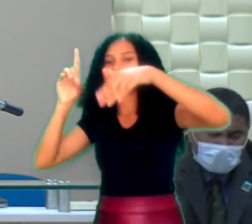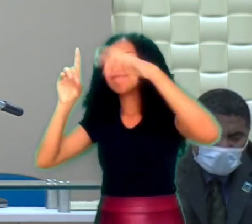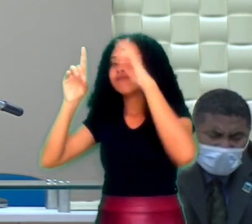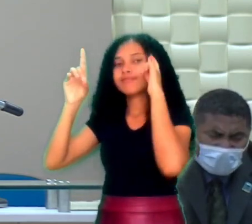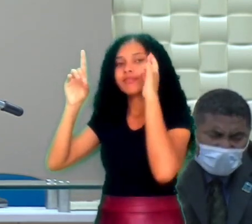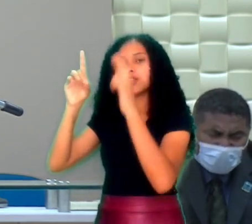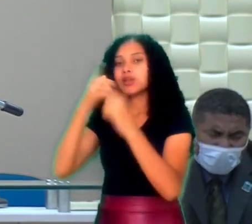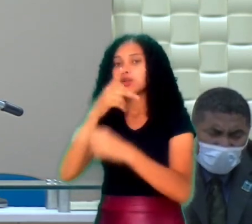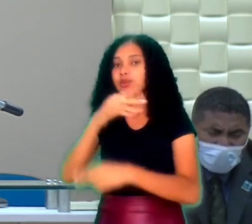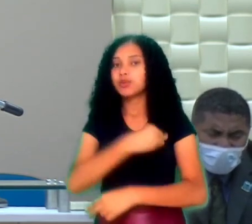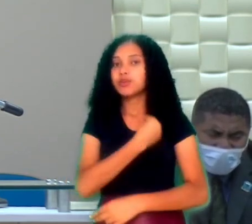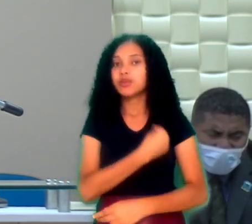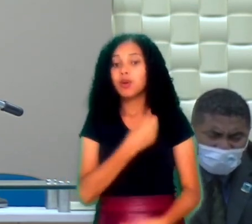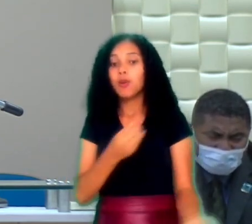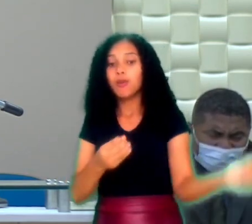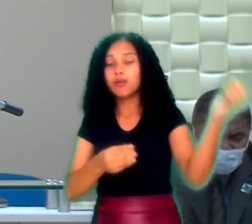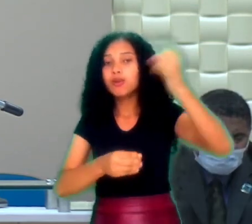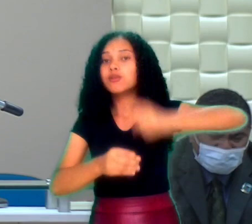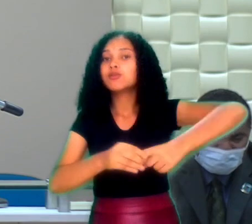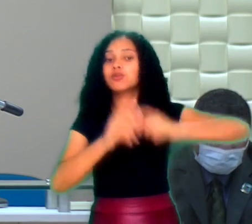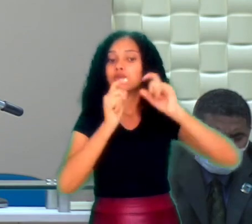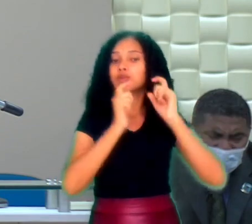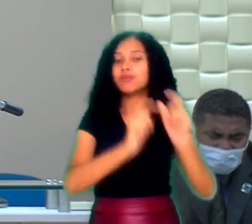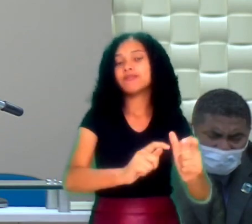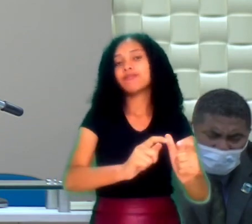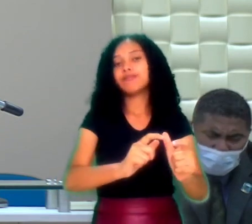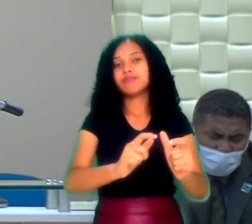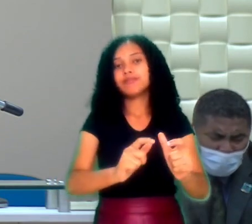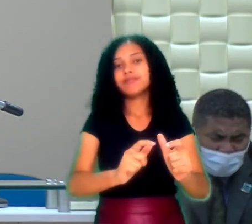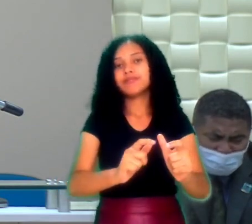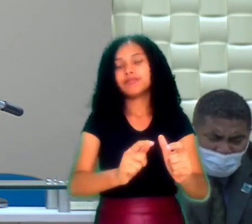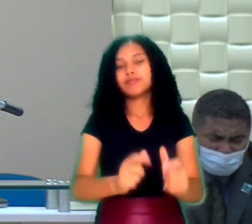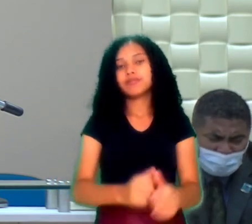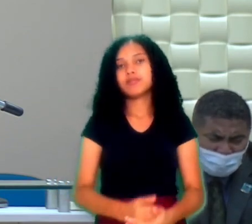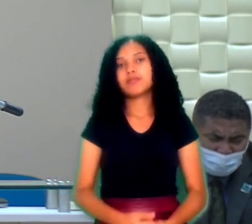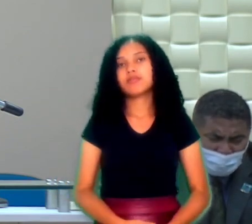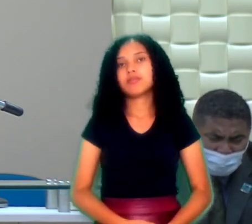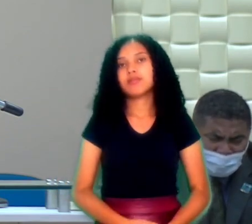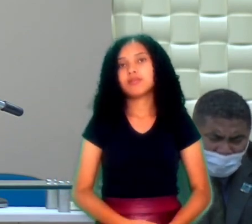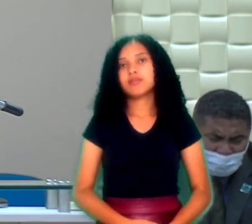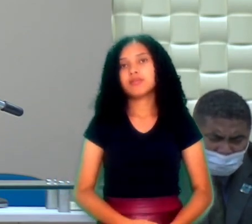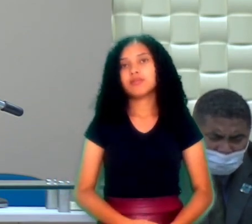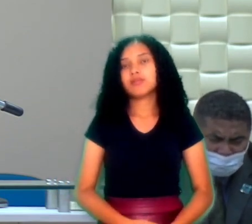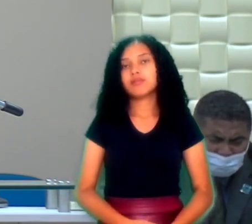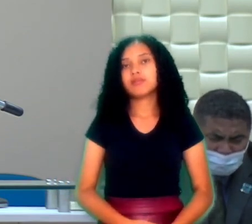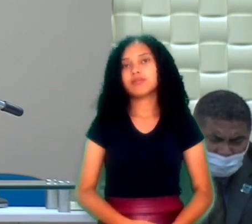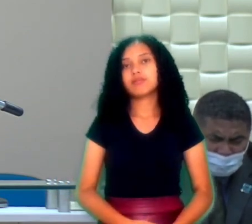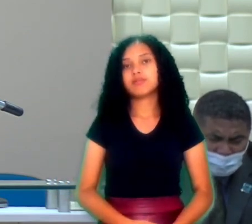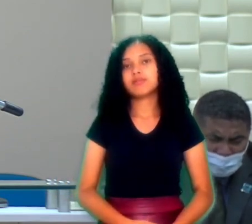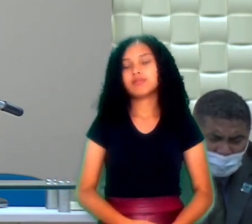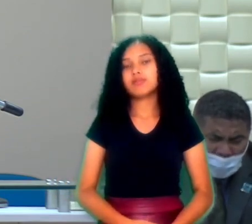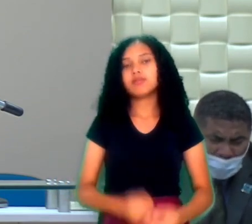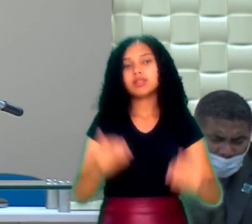vida chamada vida eterna. Louvado seja o nome do Senhor. E todos